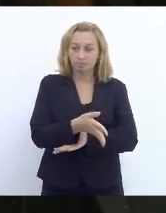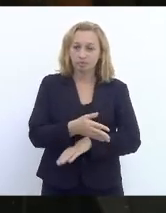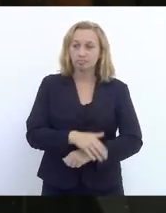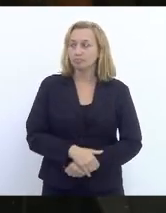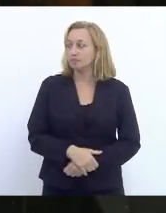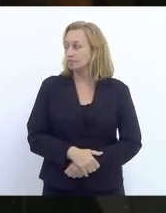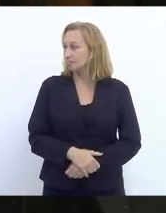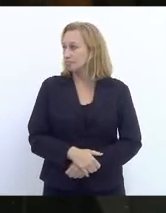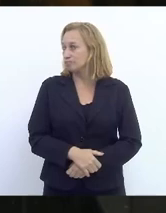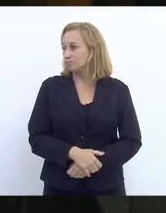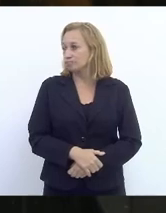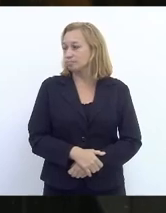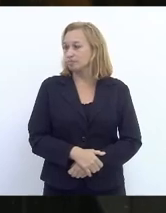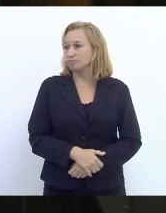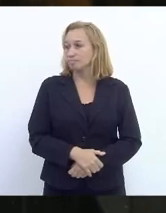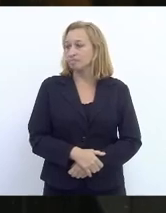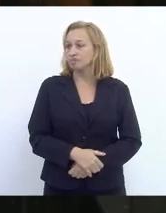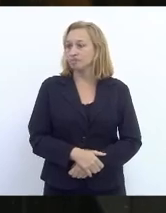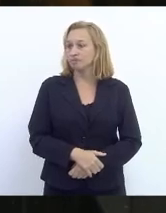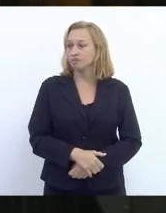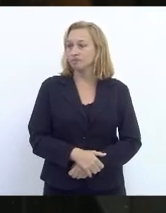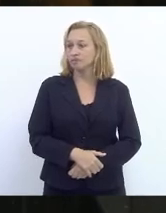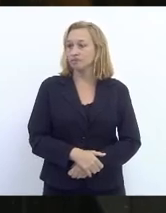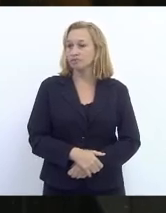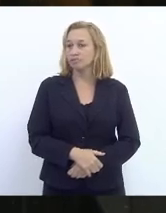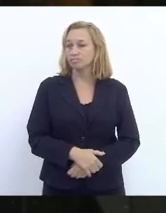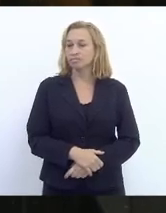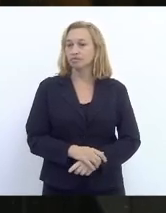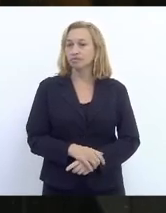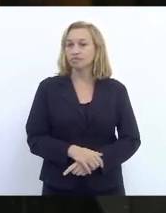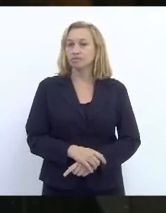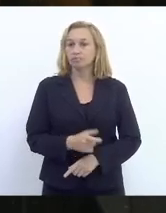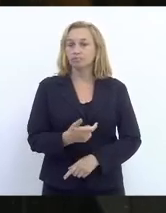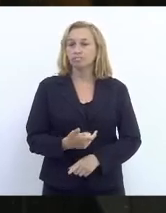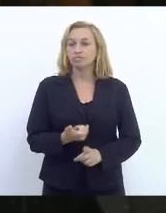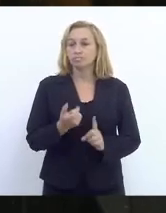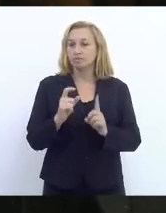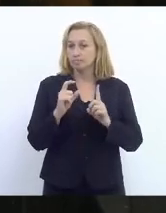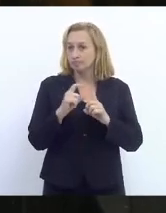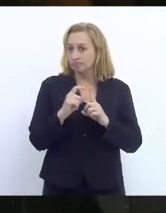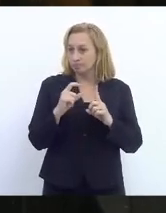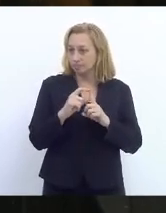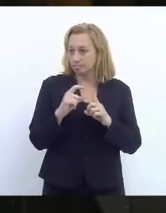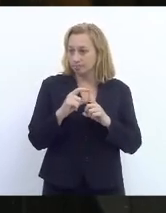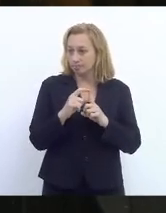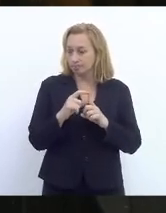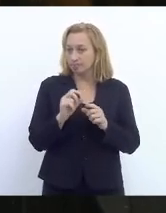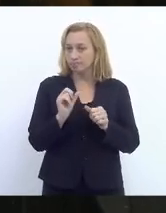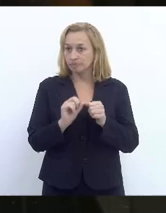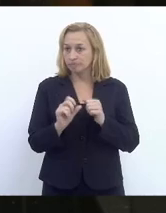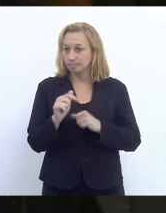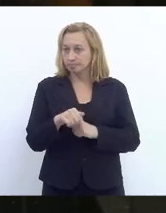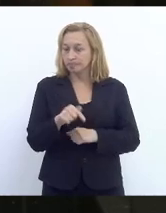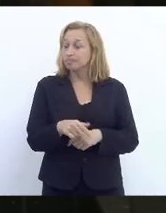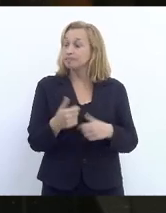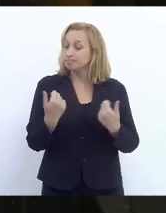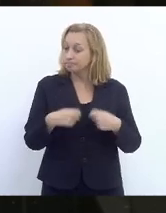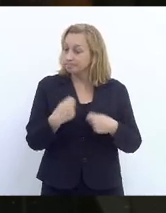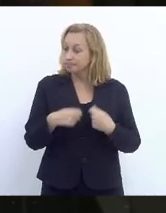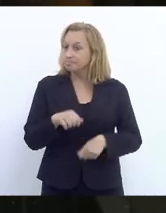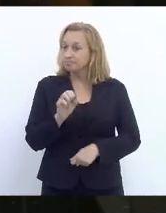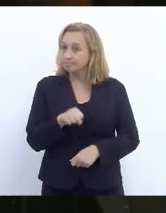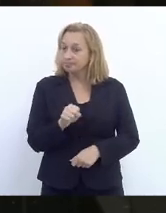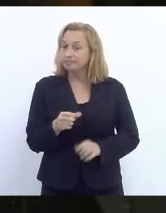lá O que as palavras como estou fazendo aqui são necessárias